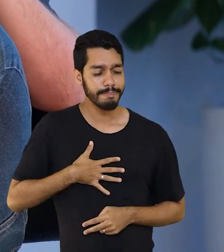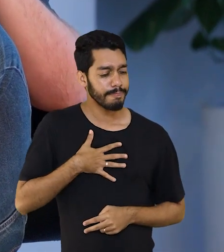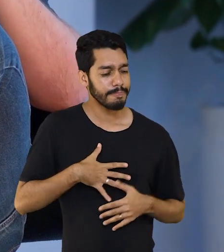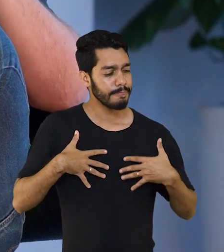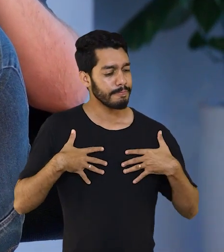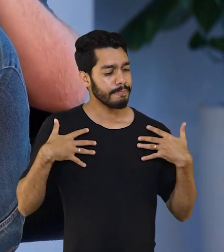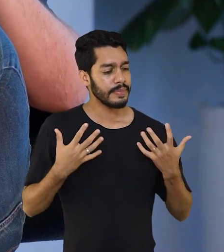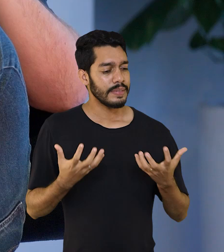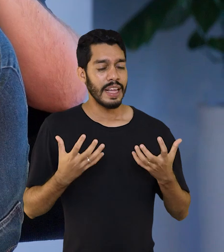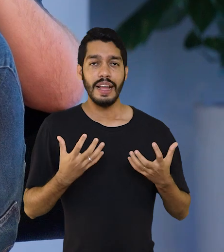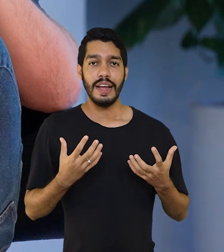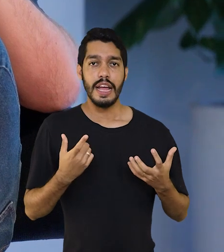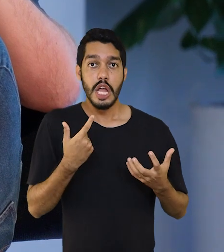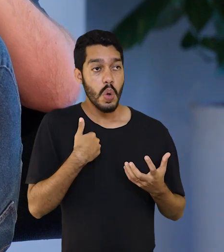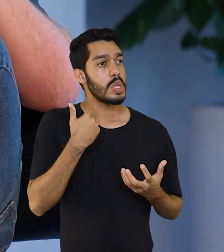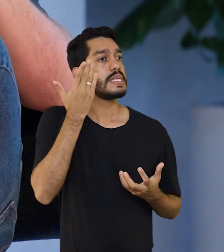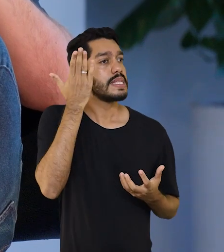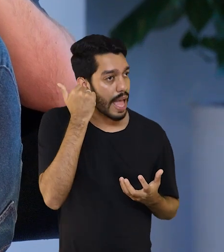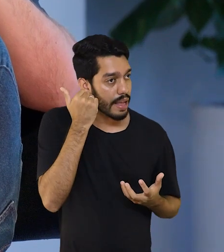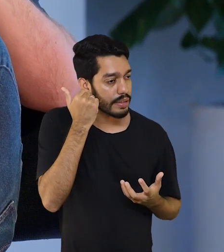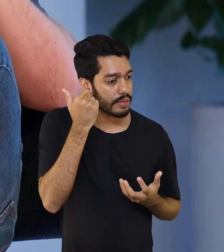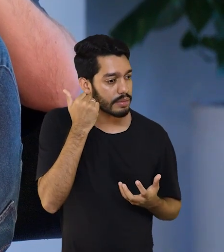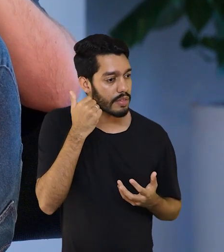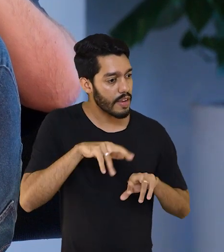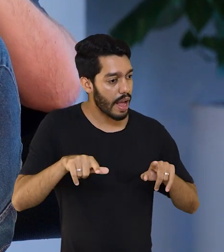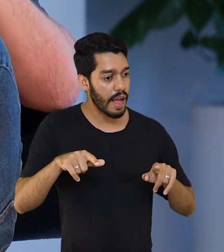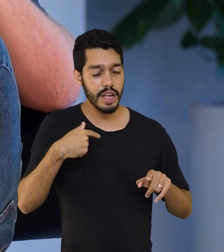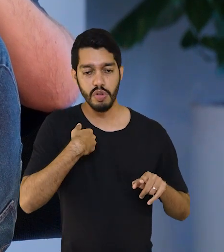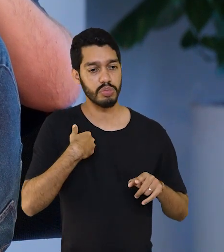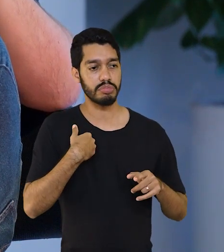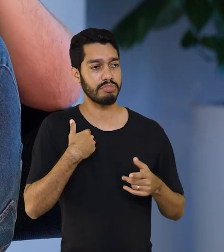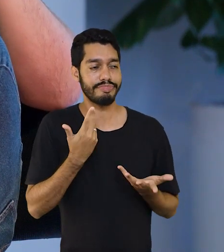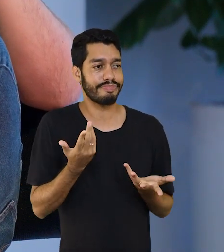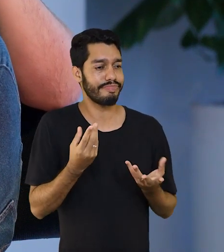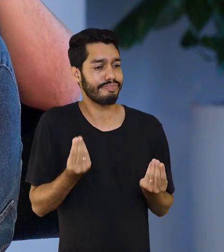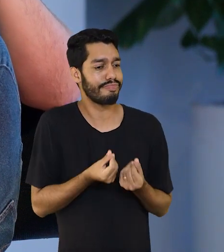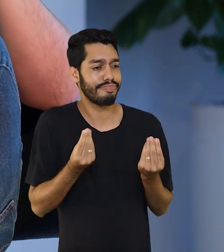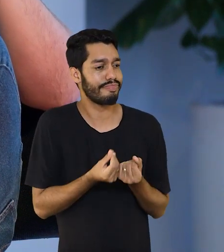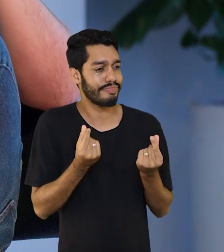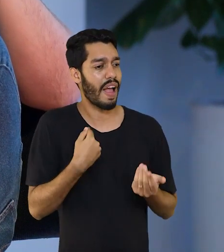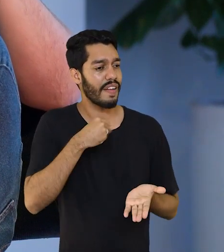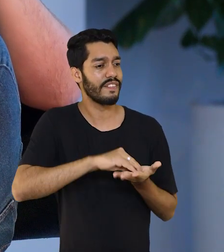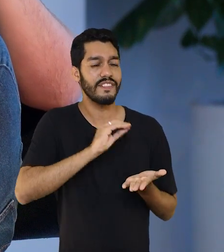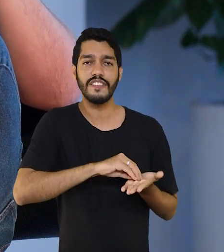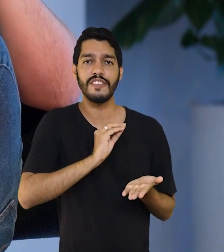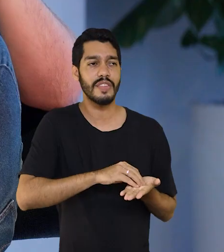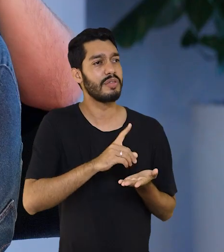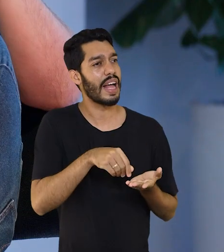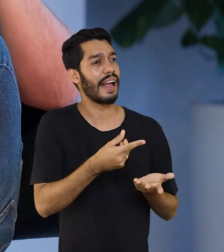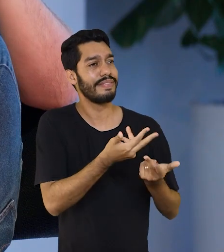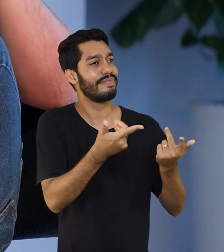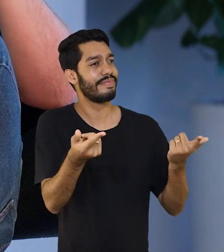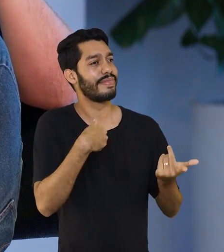viver foi entender que quanto eu mais sei, mais eu sei que nada sei. Quanto mais eu aprendo,